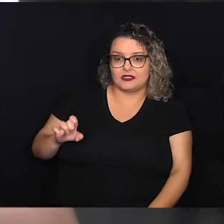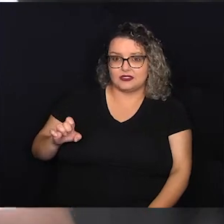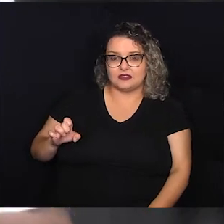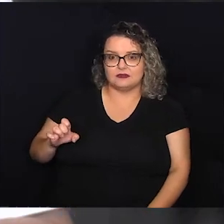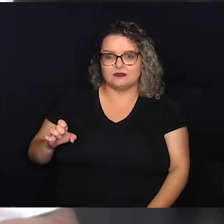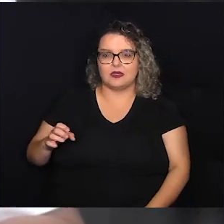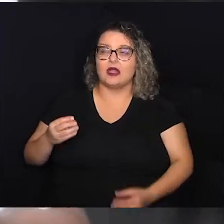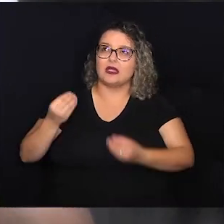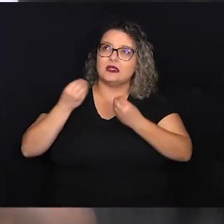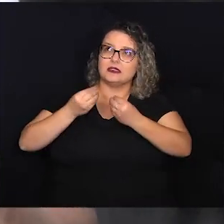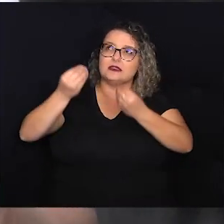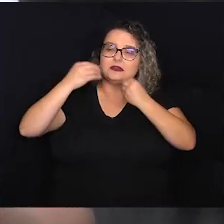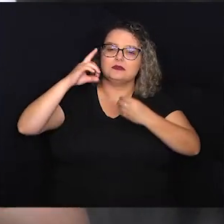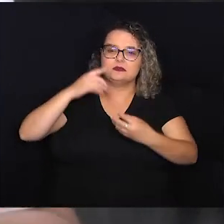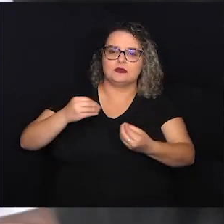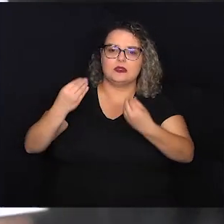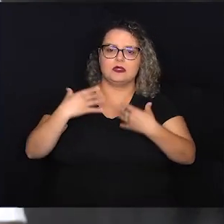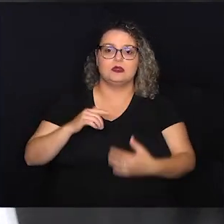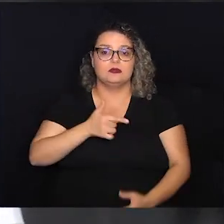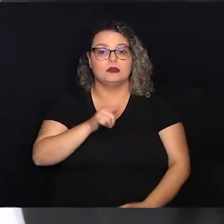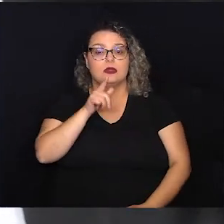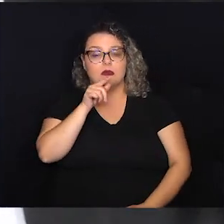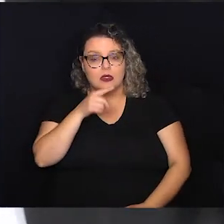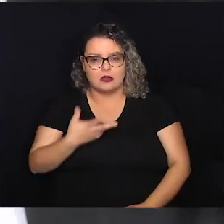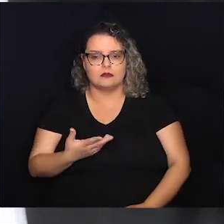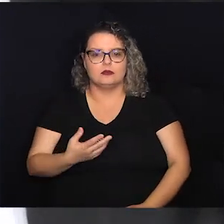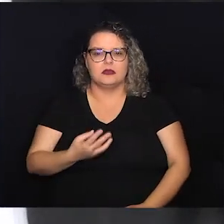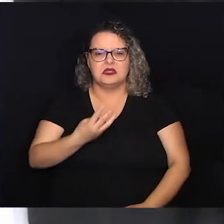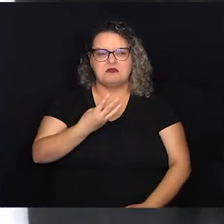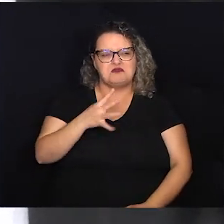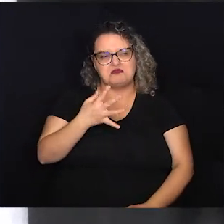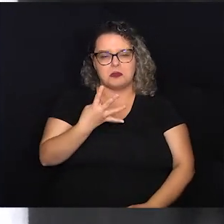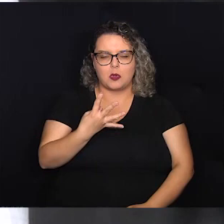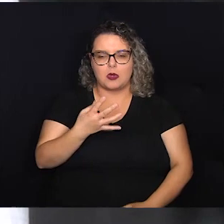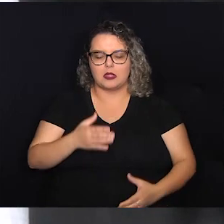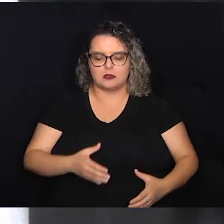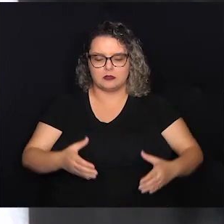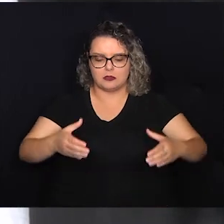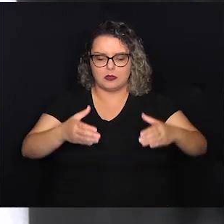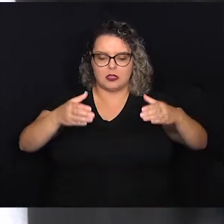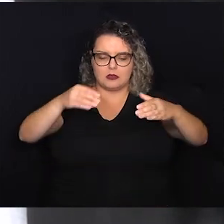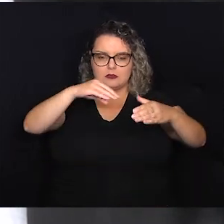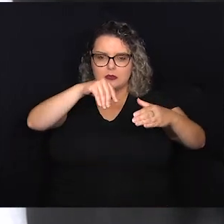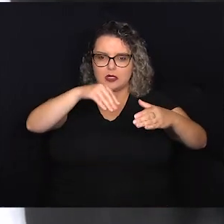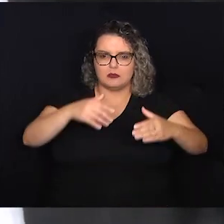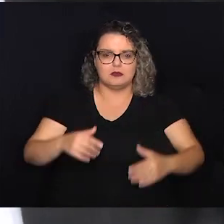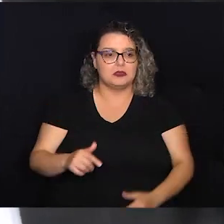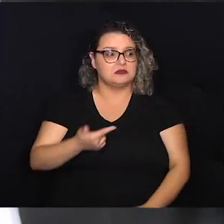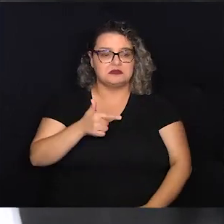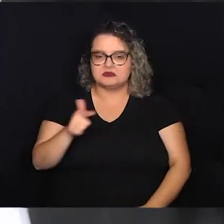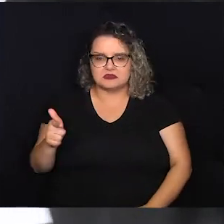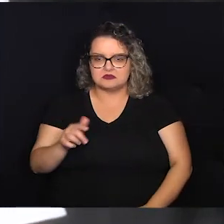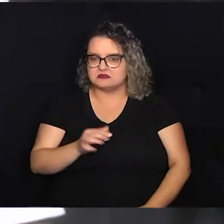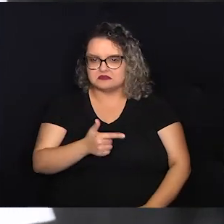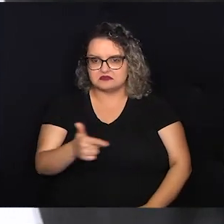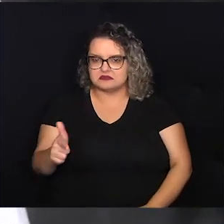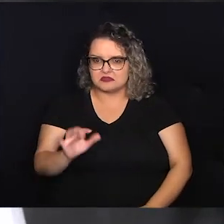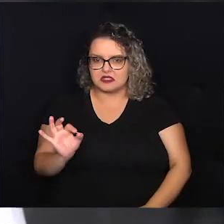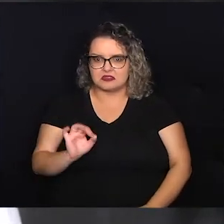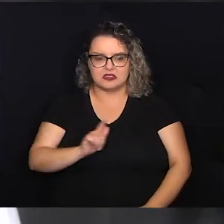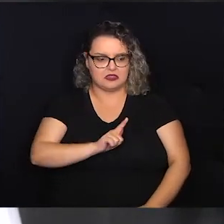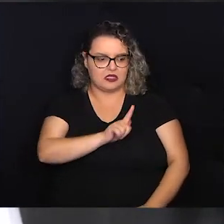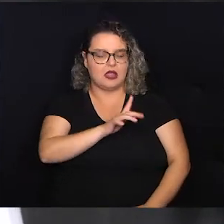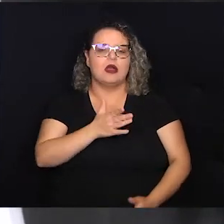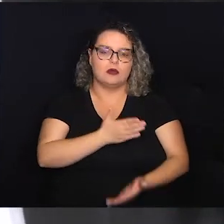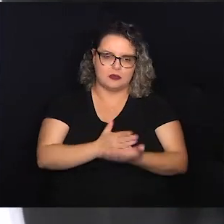água para vender, nessa época eu já estava sem um sócio, com 3, 4 galões, sem nenhum botijão de gás, porque eu comecei a vender